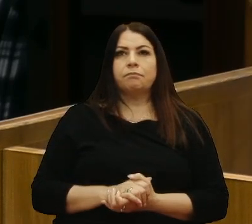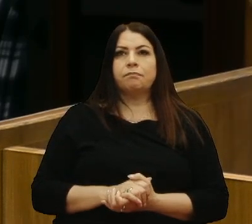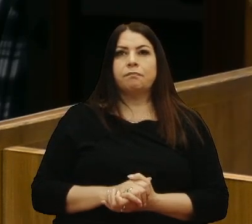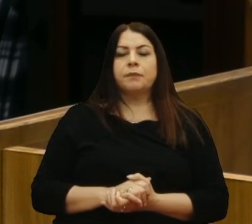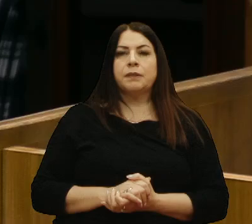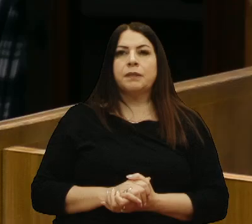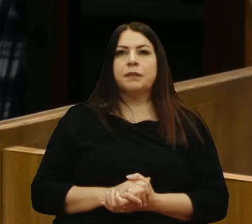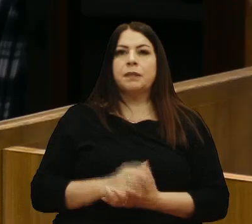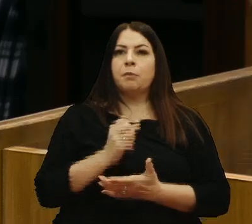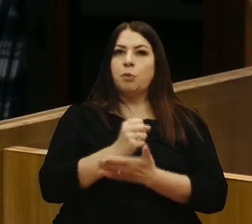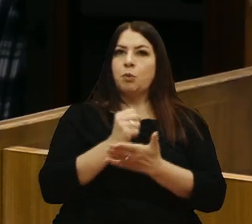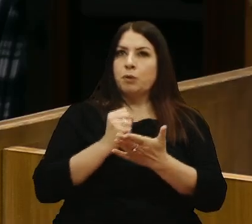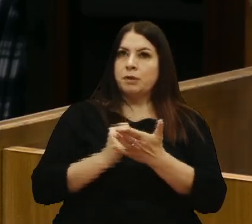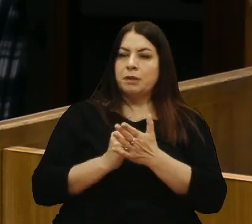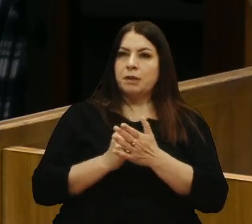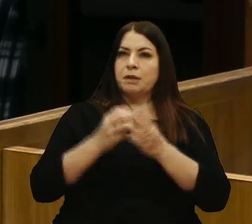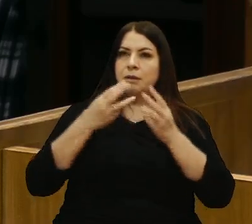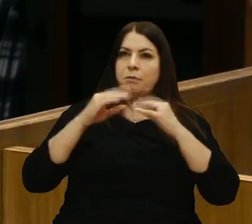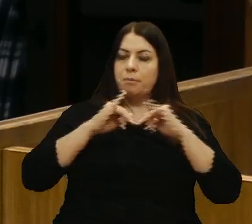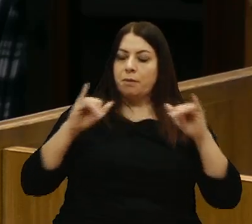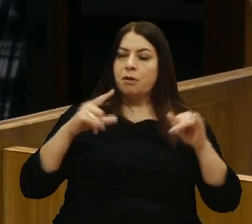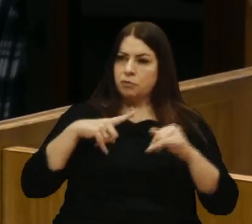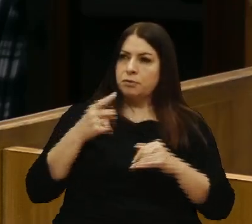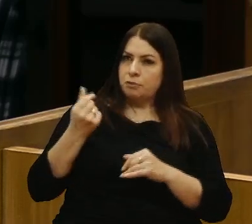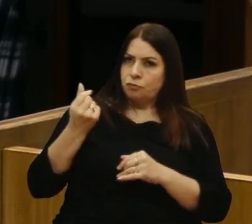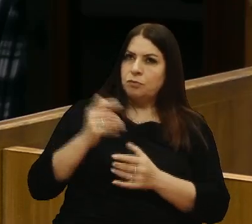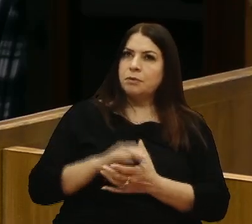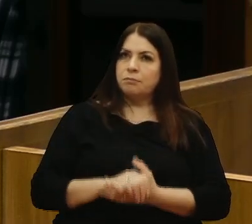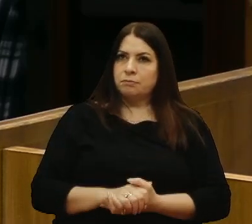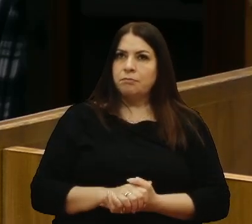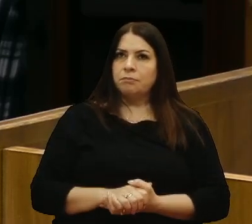Para contratar marketing, tem dinheiro.